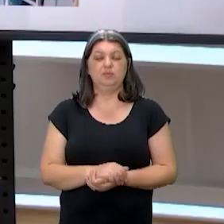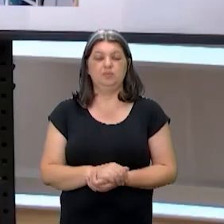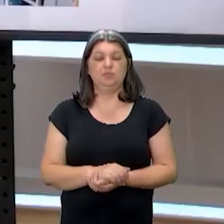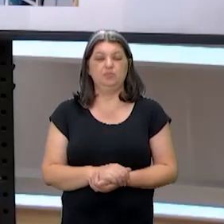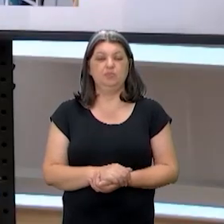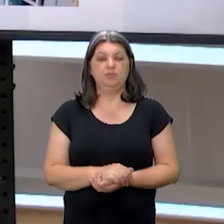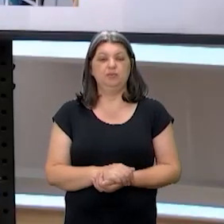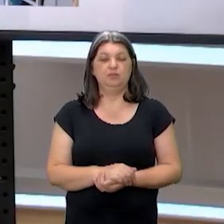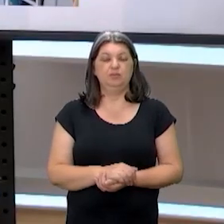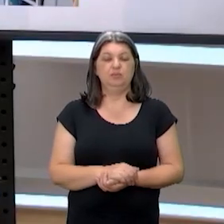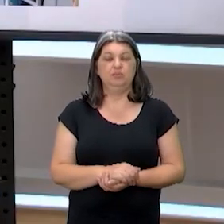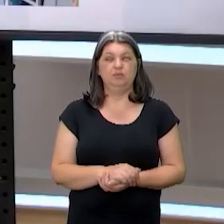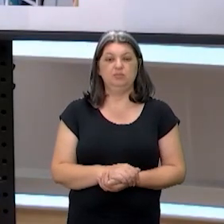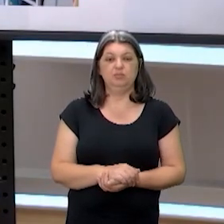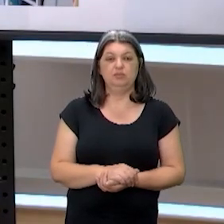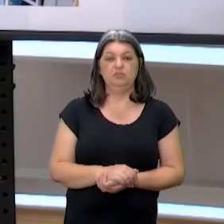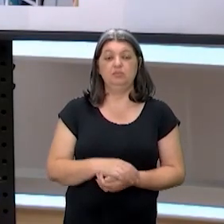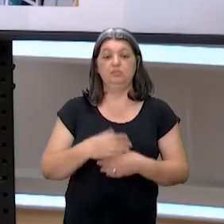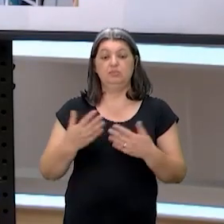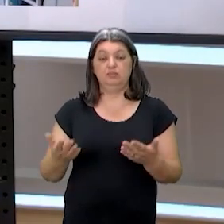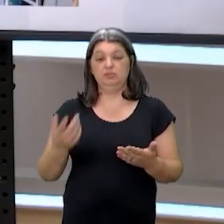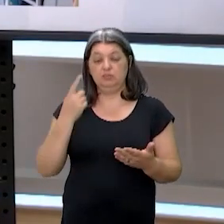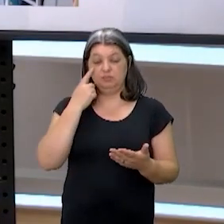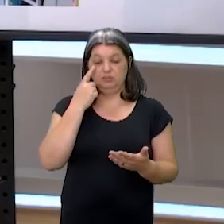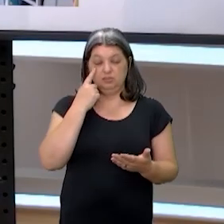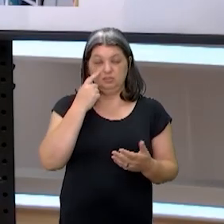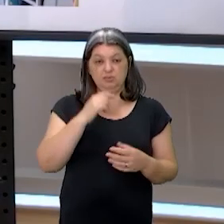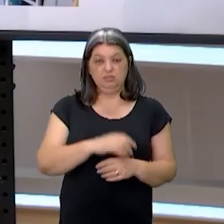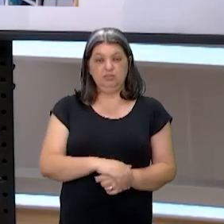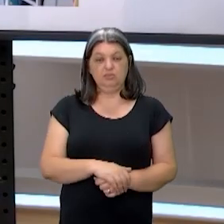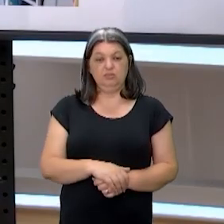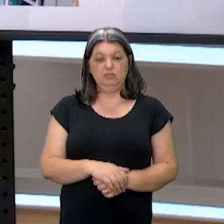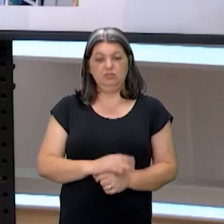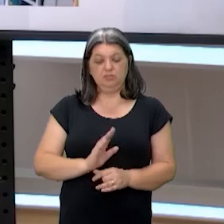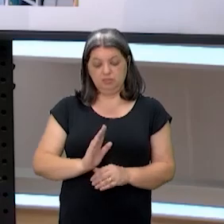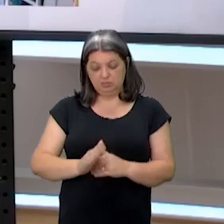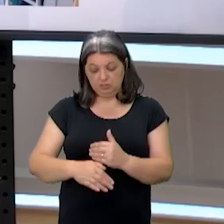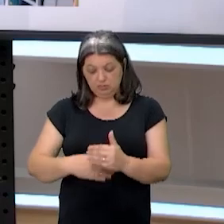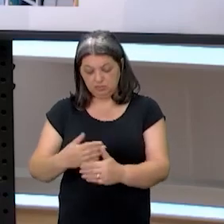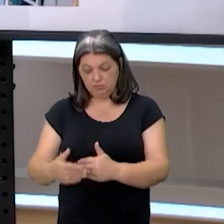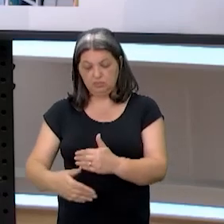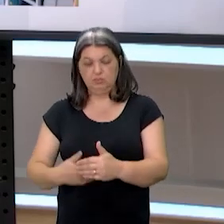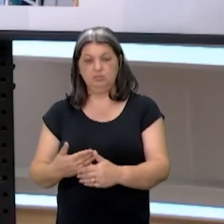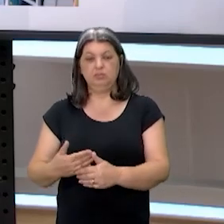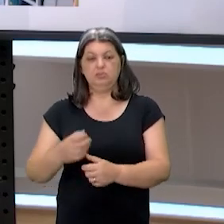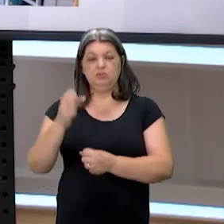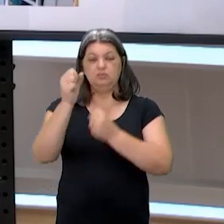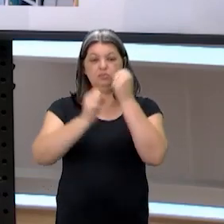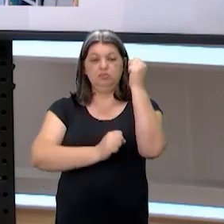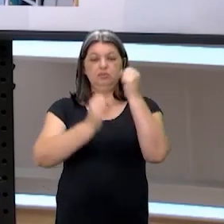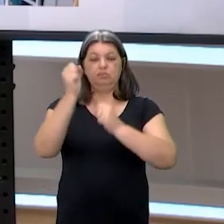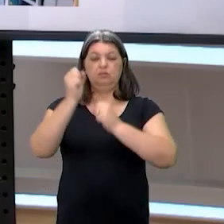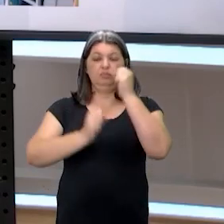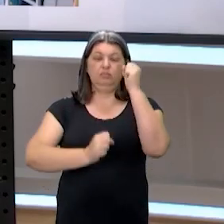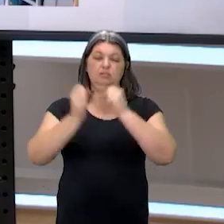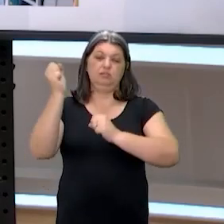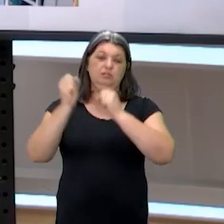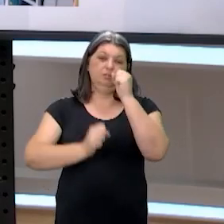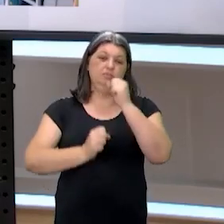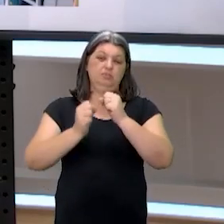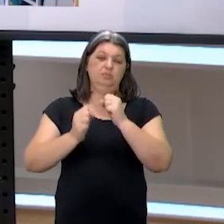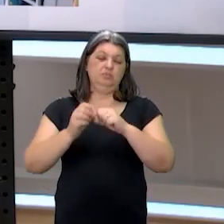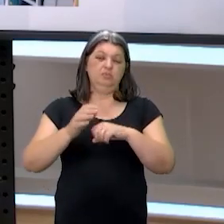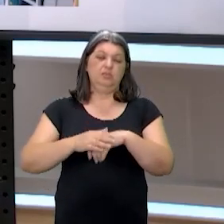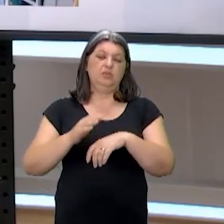3, aliás, voltei aqui para a 3. Gente, o processo fabril, ele fez com que as pessoas se